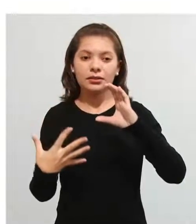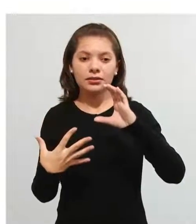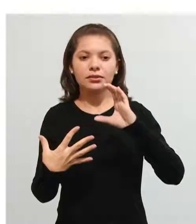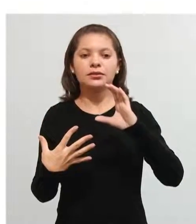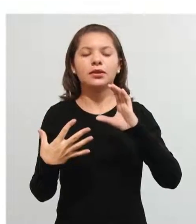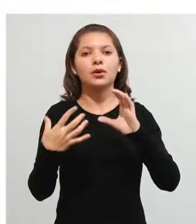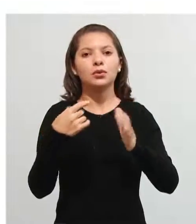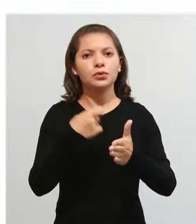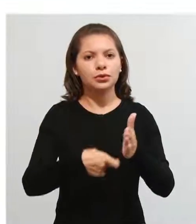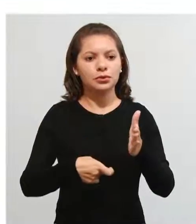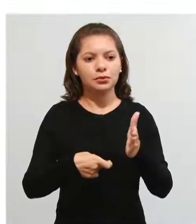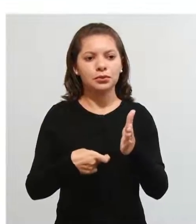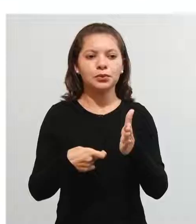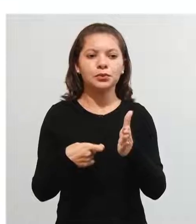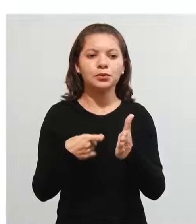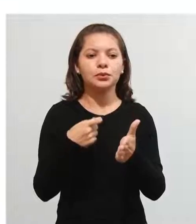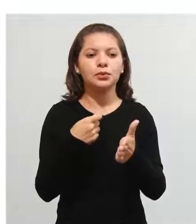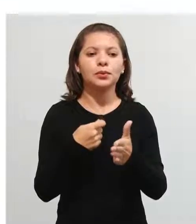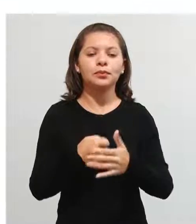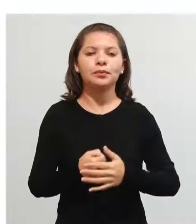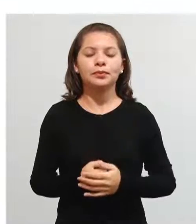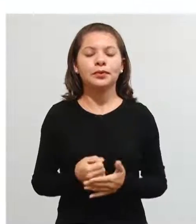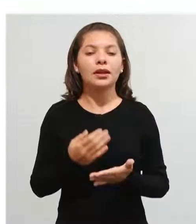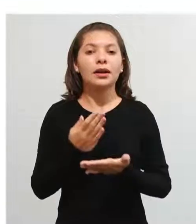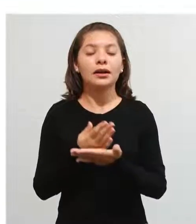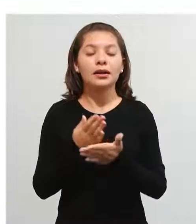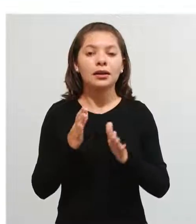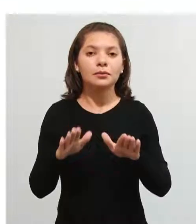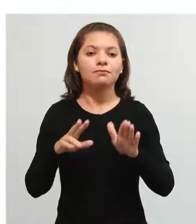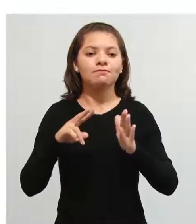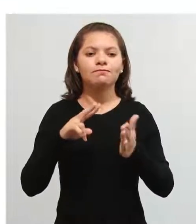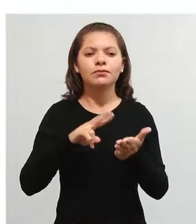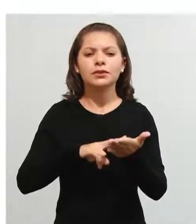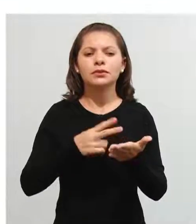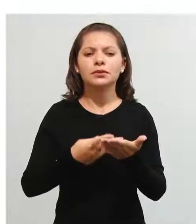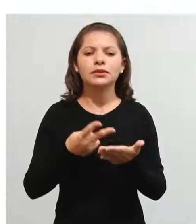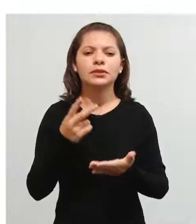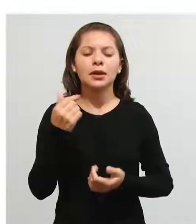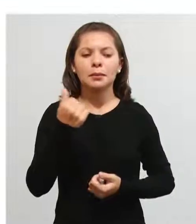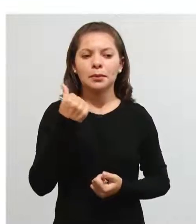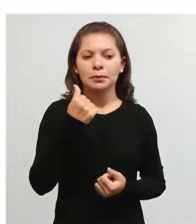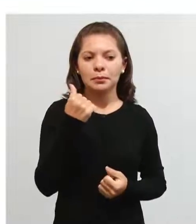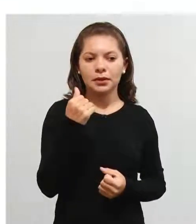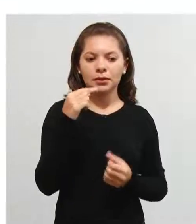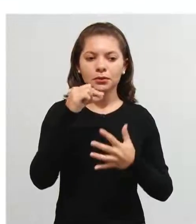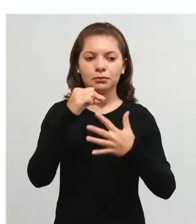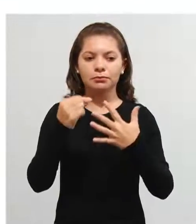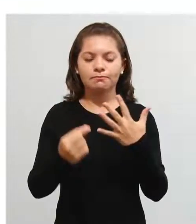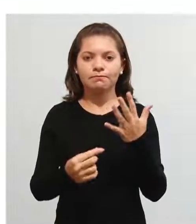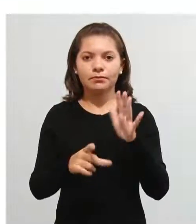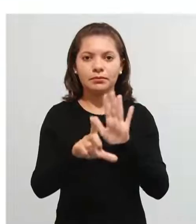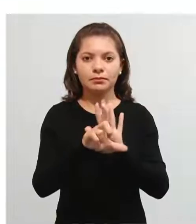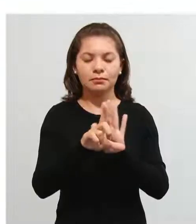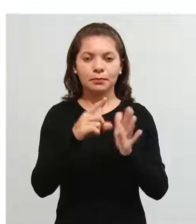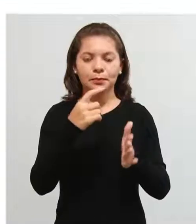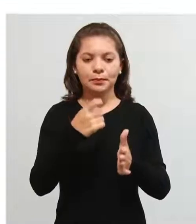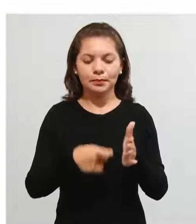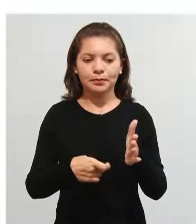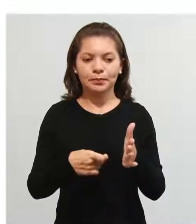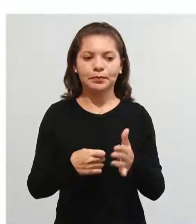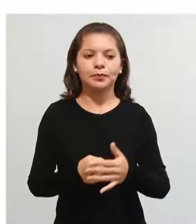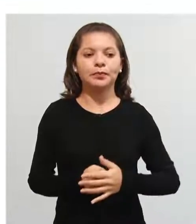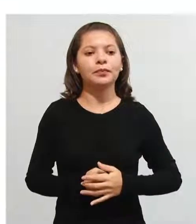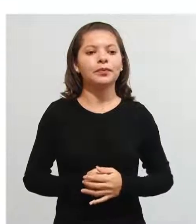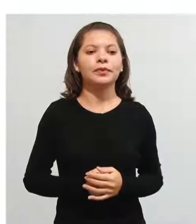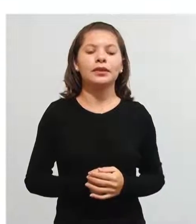dos tributos como uma prestação compulsória, ela acaba por traduzir a primeira acepção do princípio da legalidade